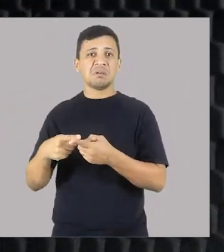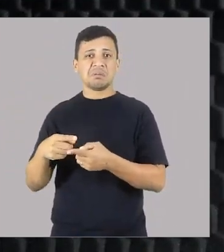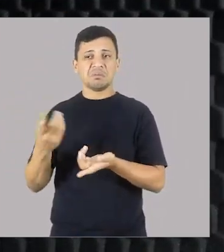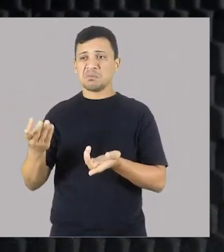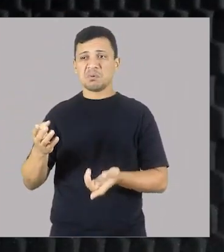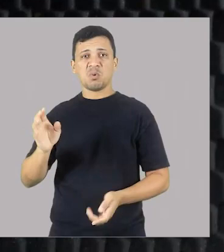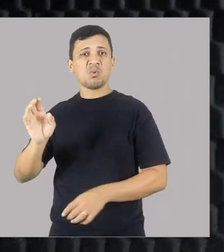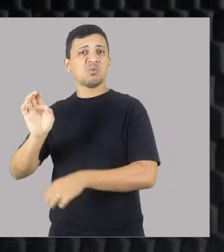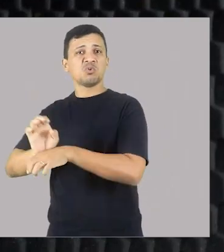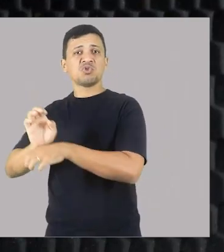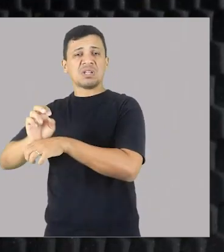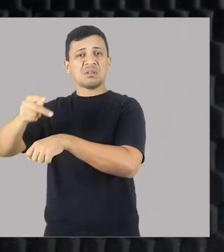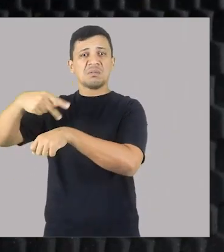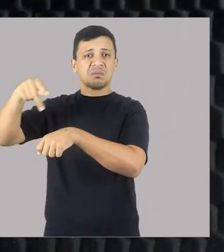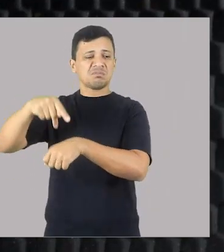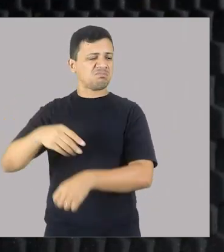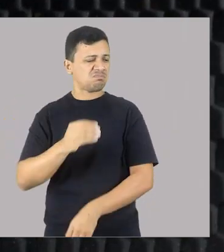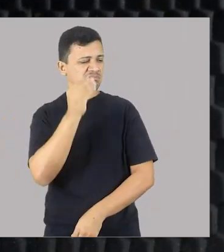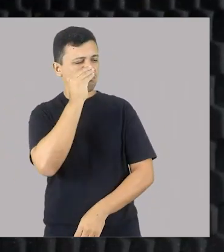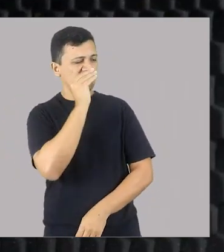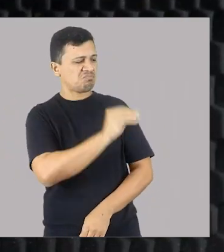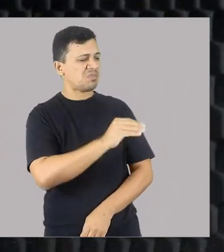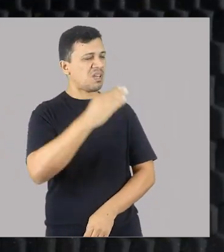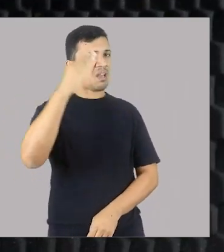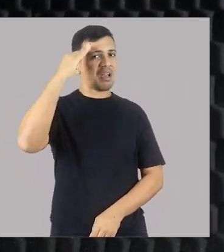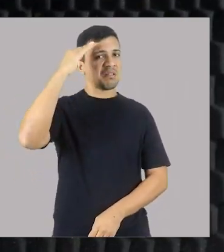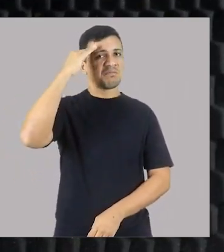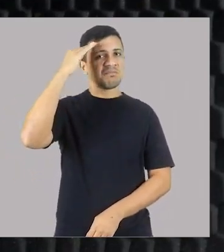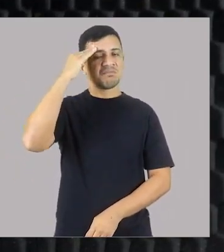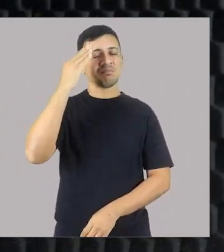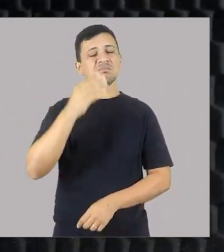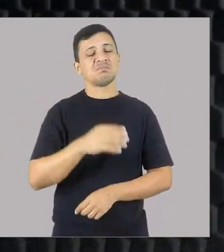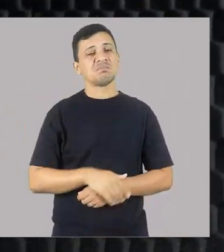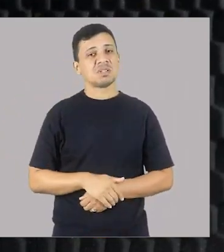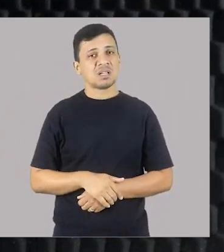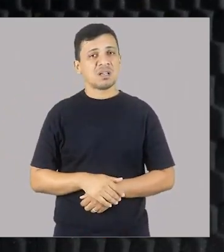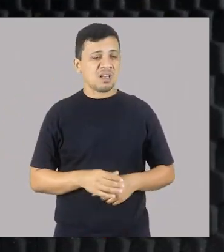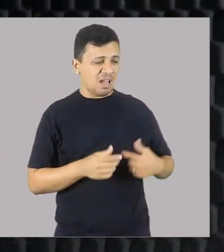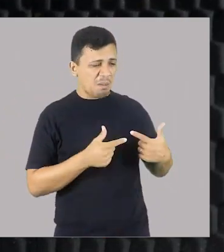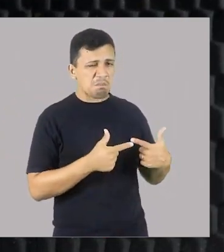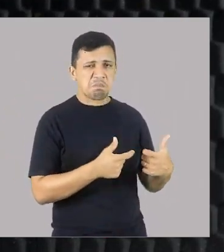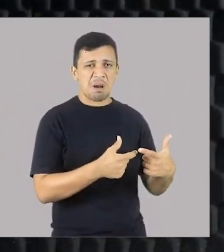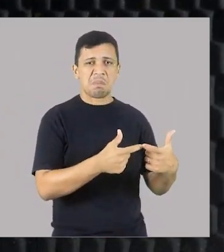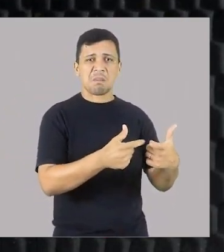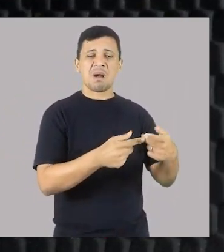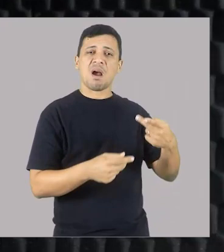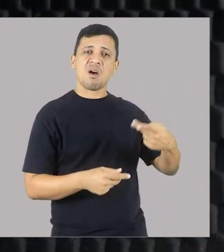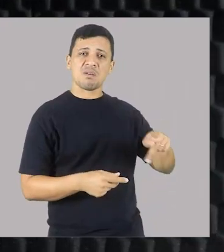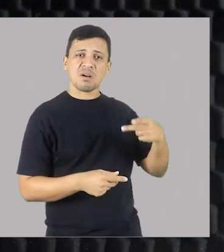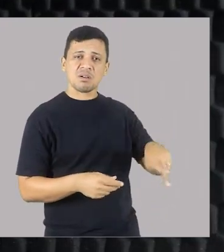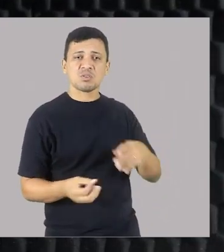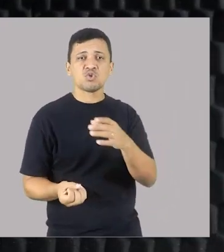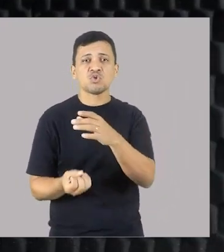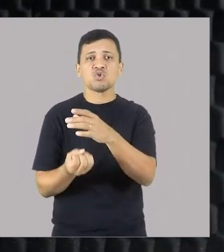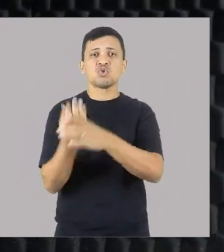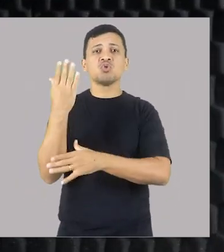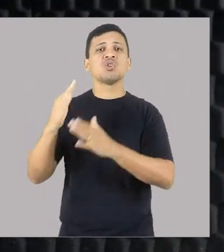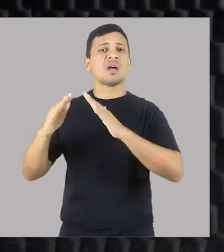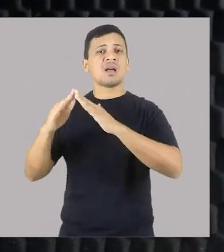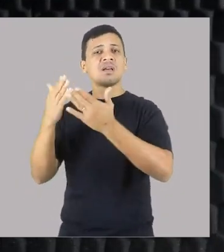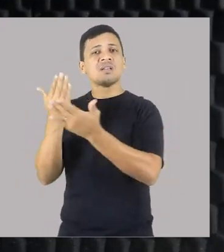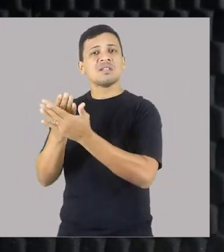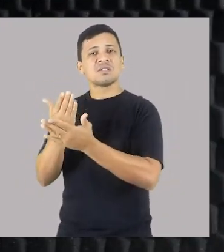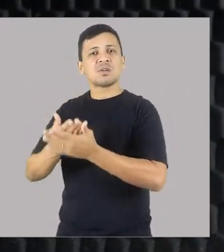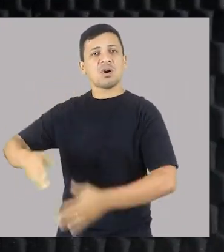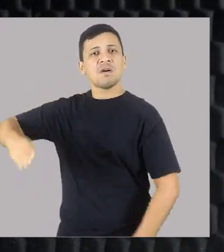que privilegiava muito mais a Marinha. Após a Guerra do Paraguai, você tem a formação das escolas militares, que